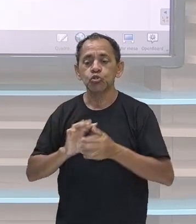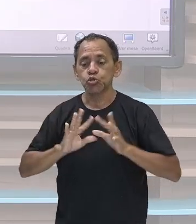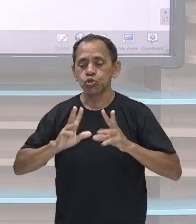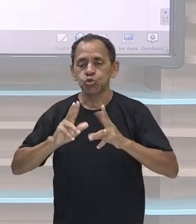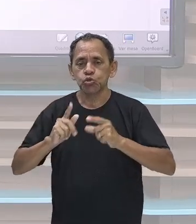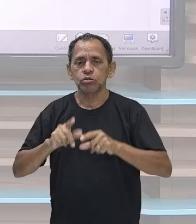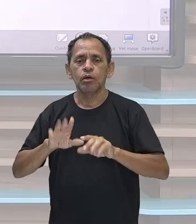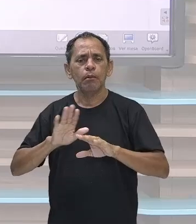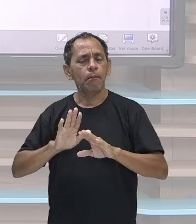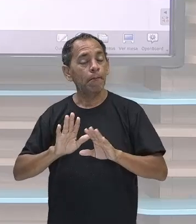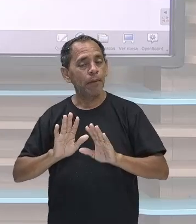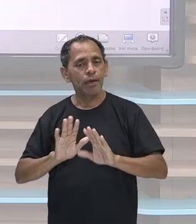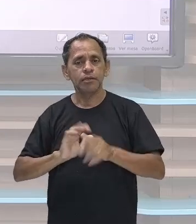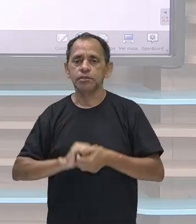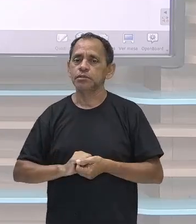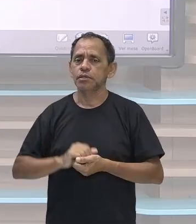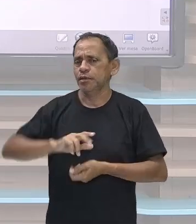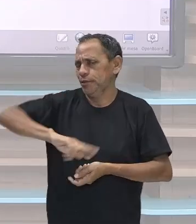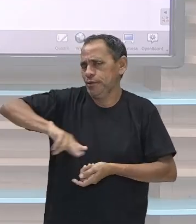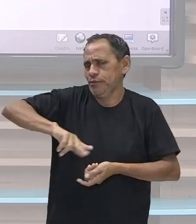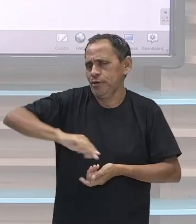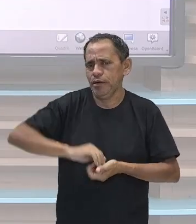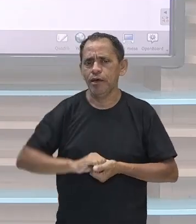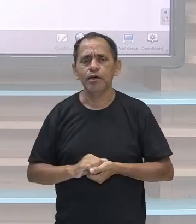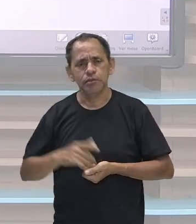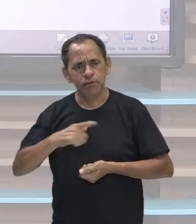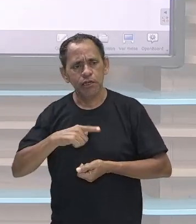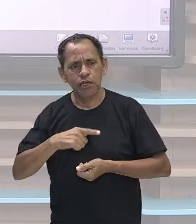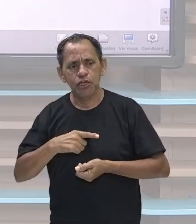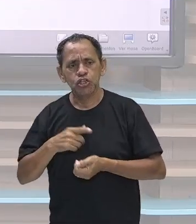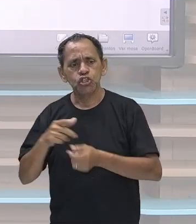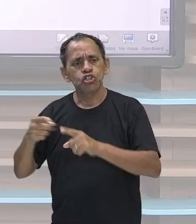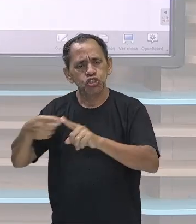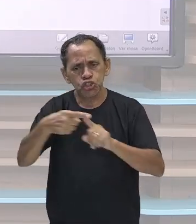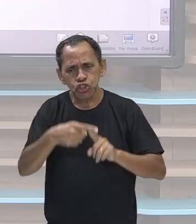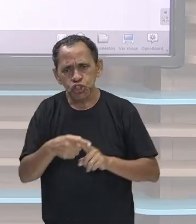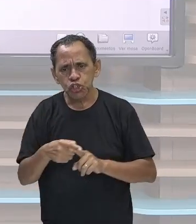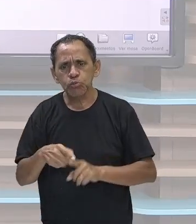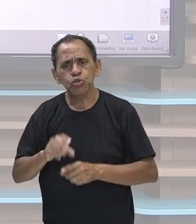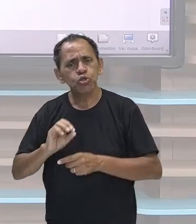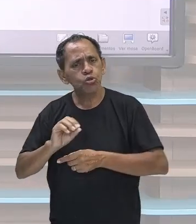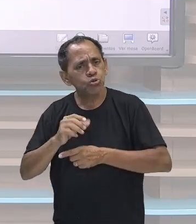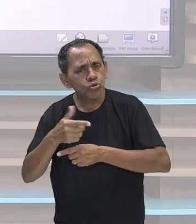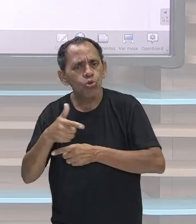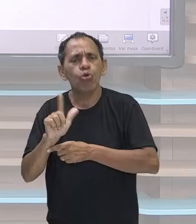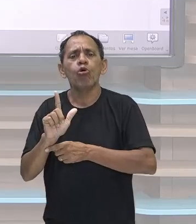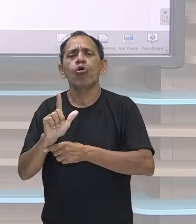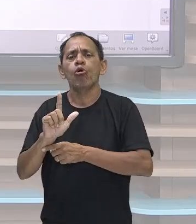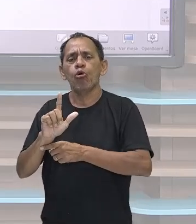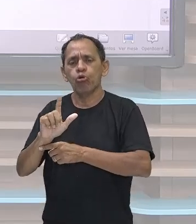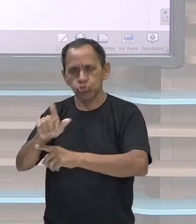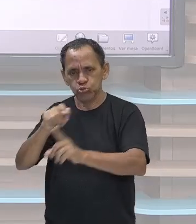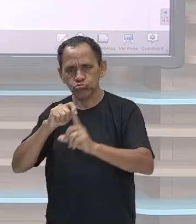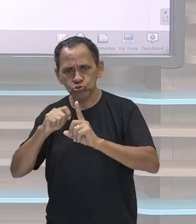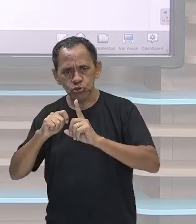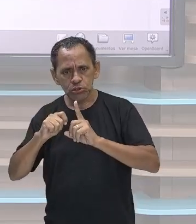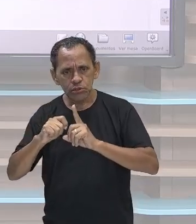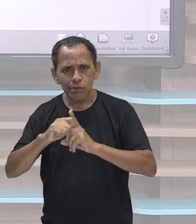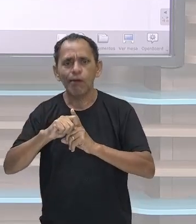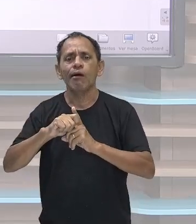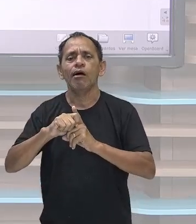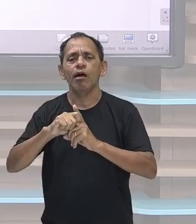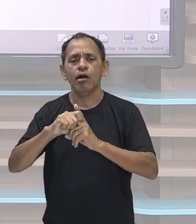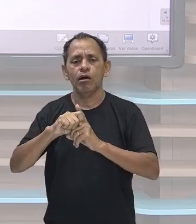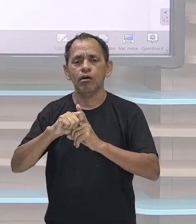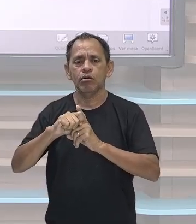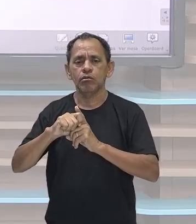não necessariamente, né? Existem outras maneiras de engajamento, como é o caso do social, né? Aquelas pessoas